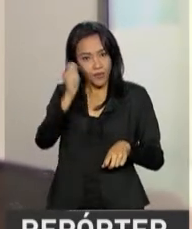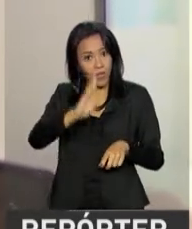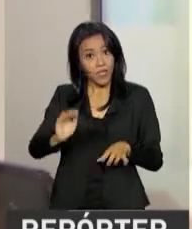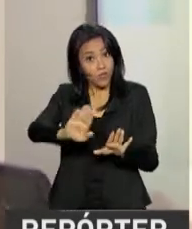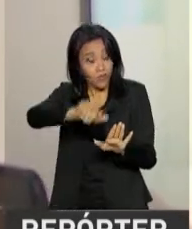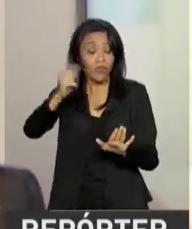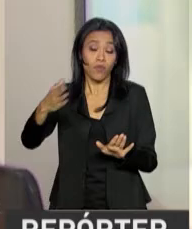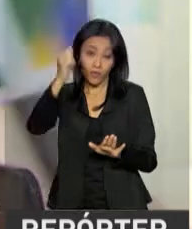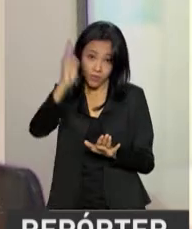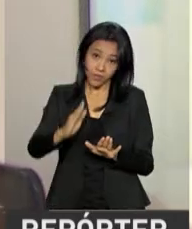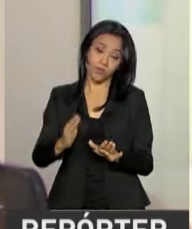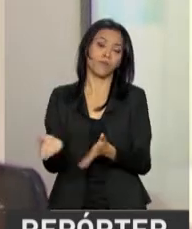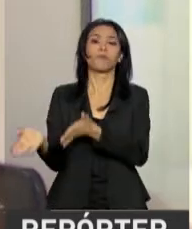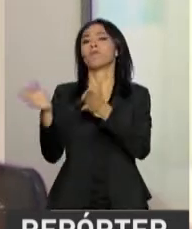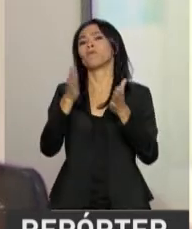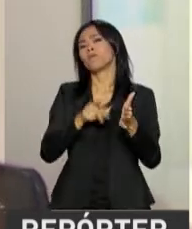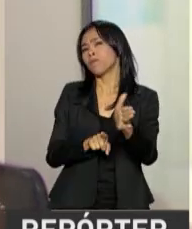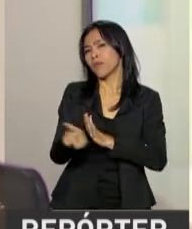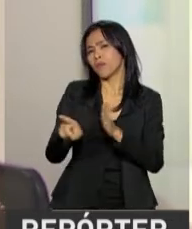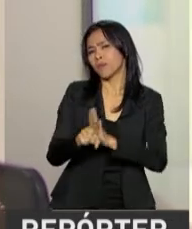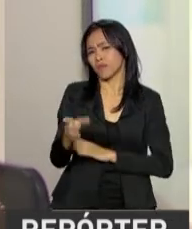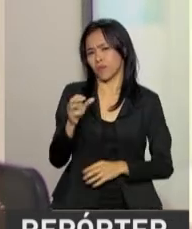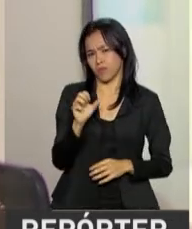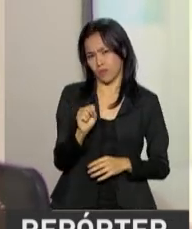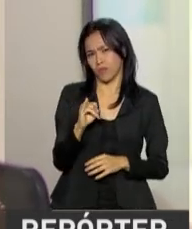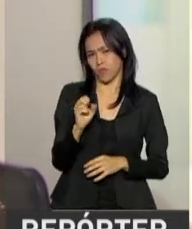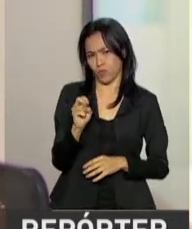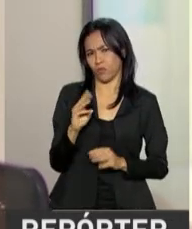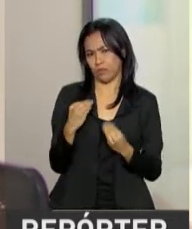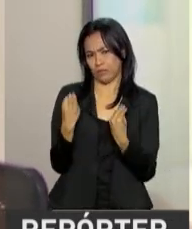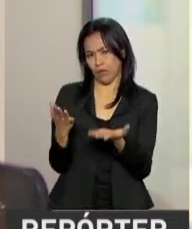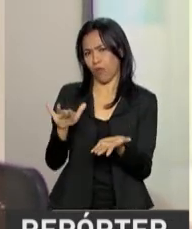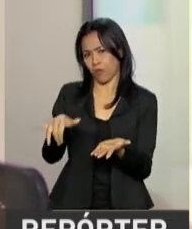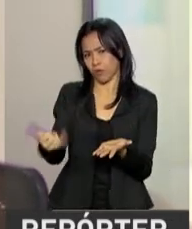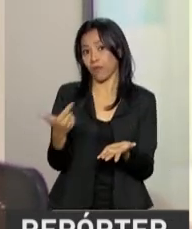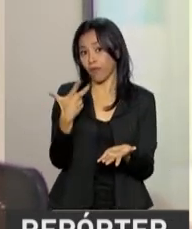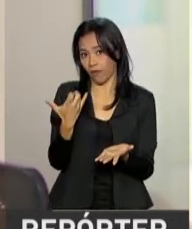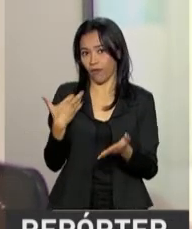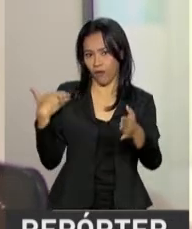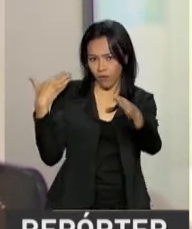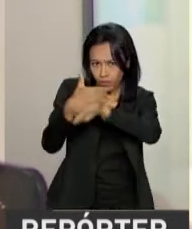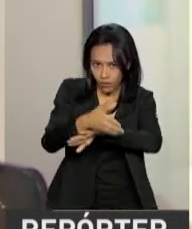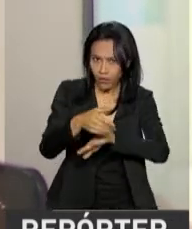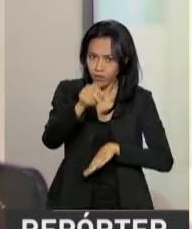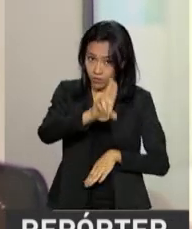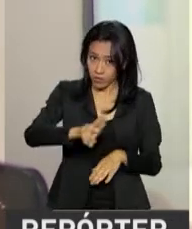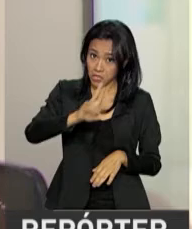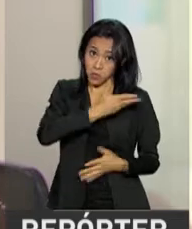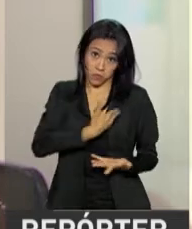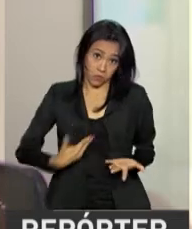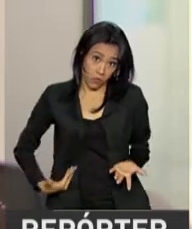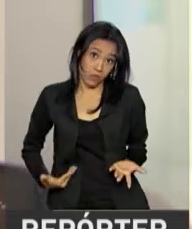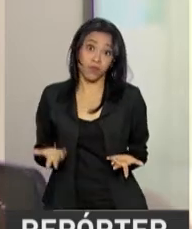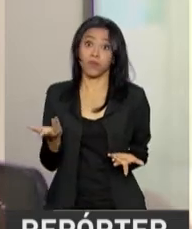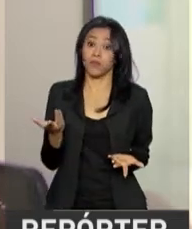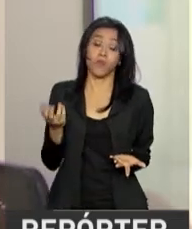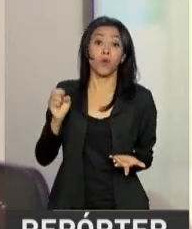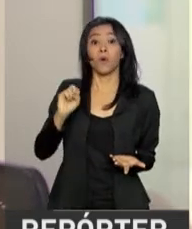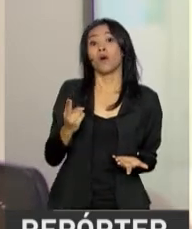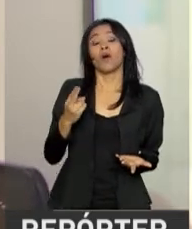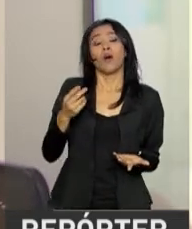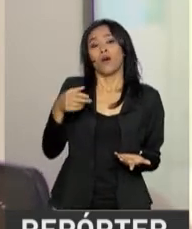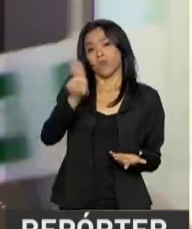fora e você acha que o sisu ele dá mais oportunidades para quem quer ingressar numa universidade pública é em